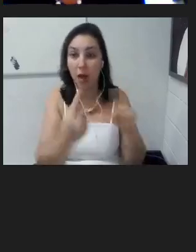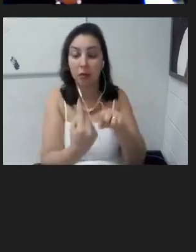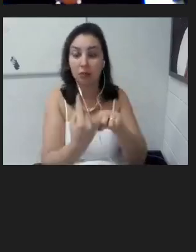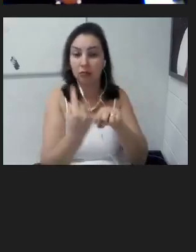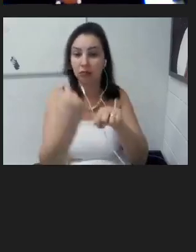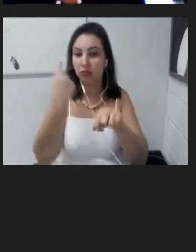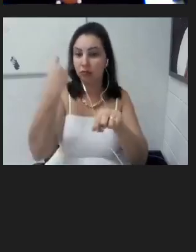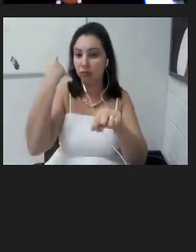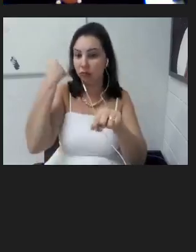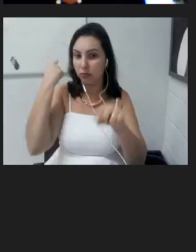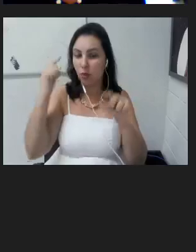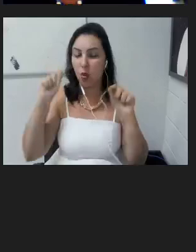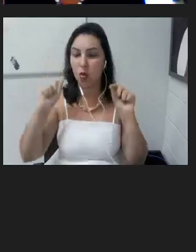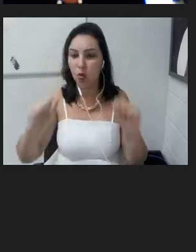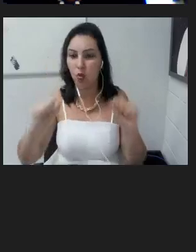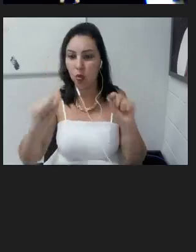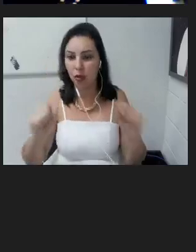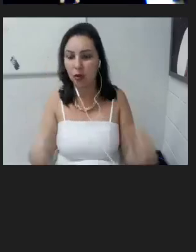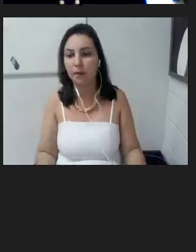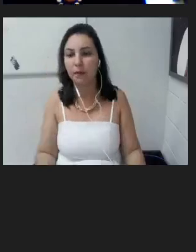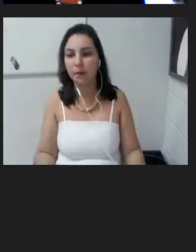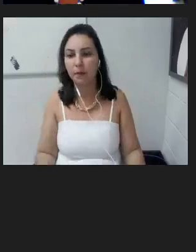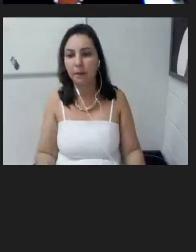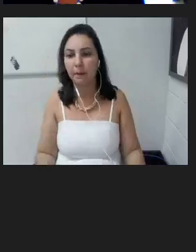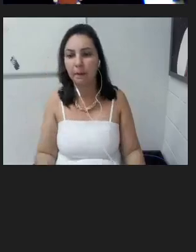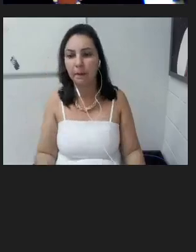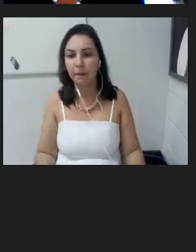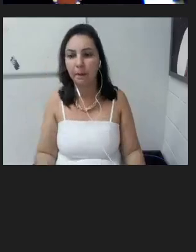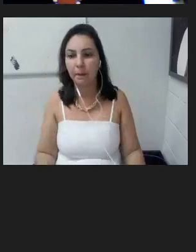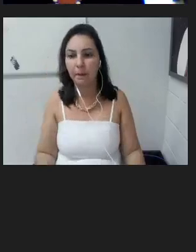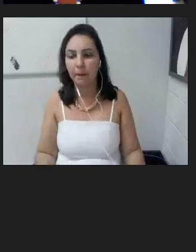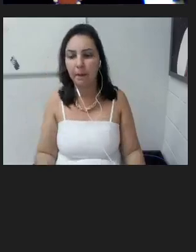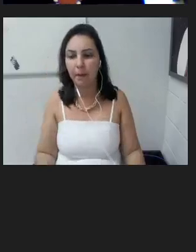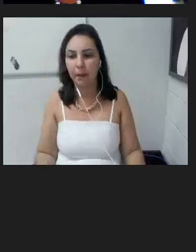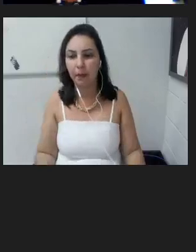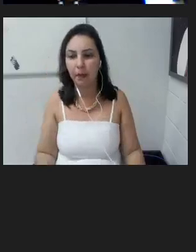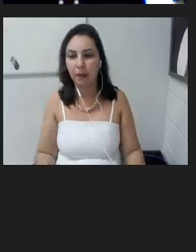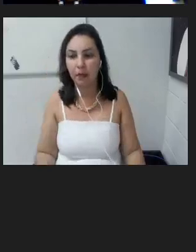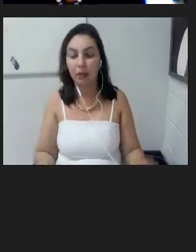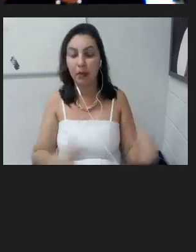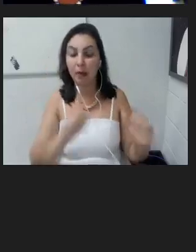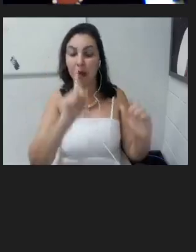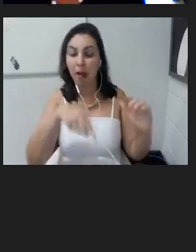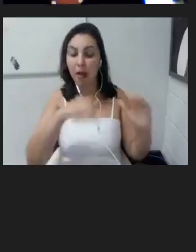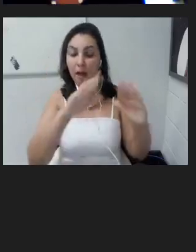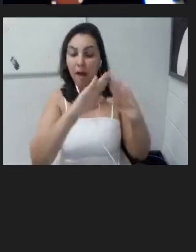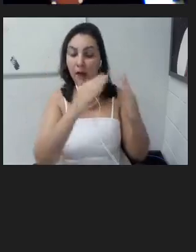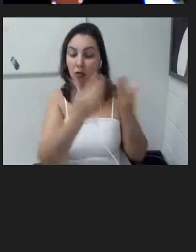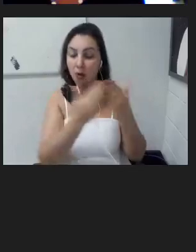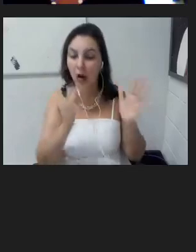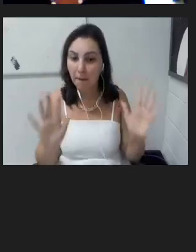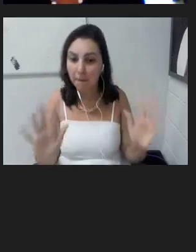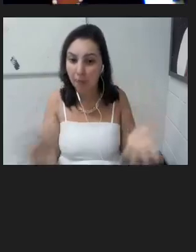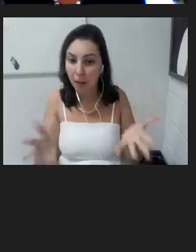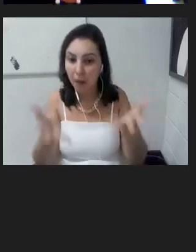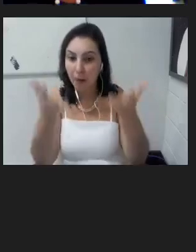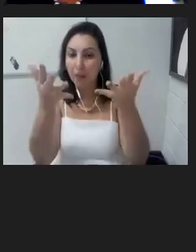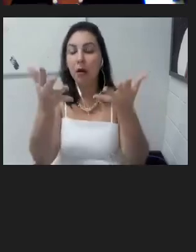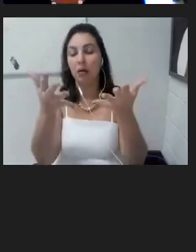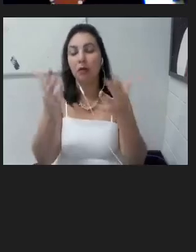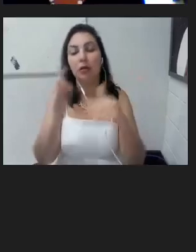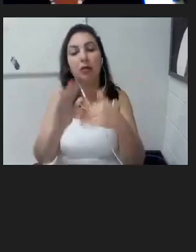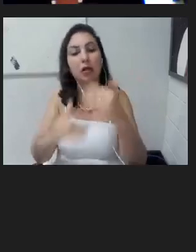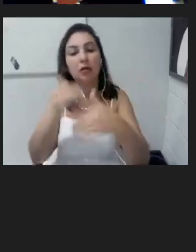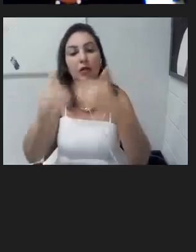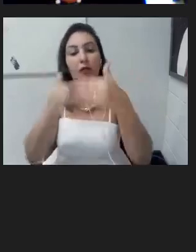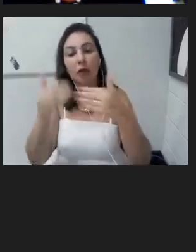princípio que a intencionalidade da escola é a promoção do desenvolvimento. Se é